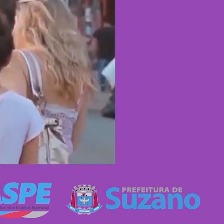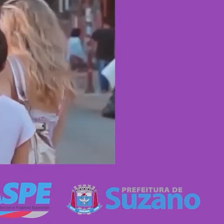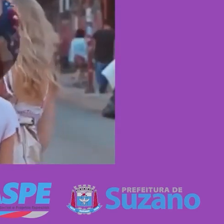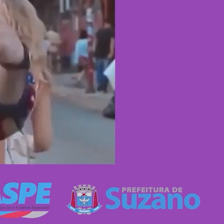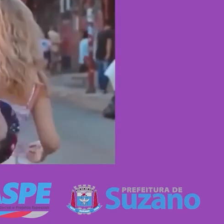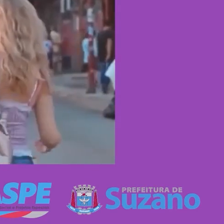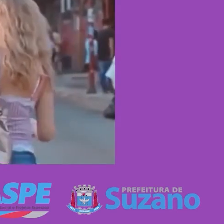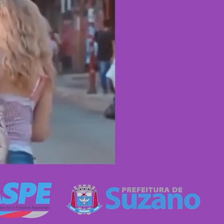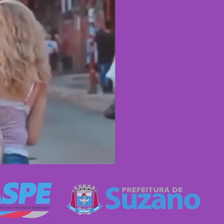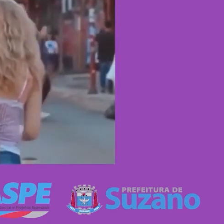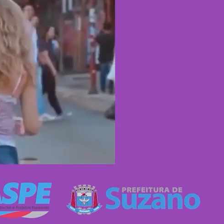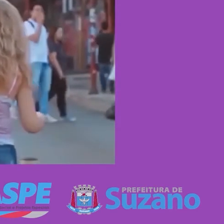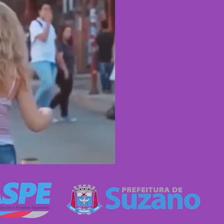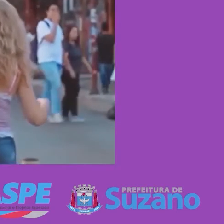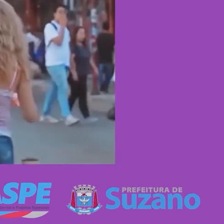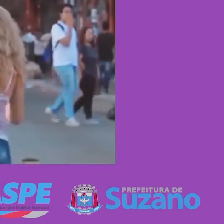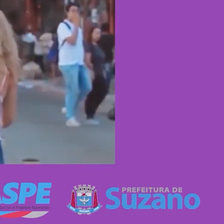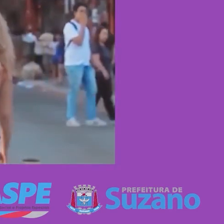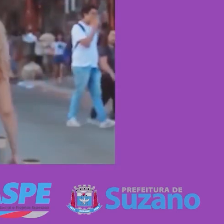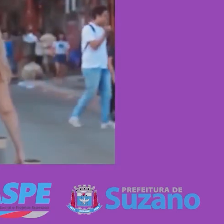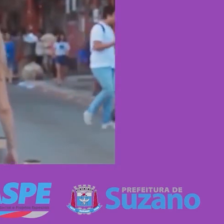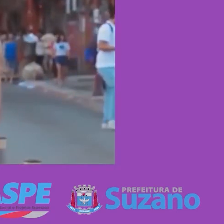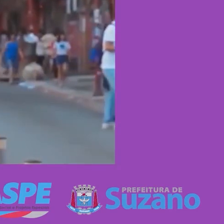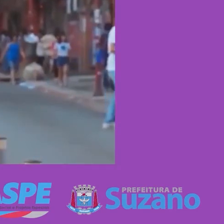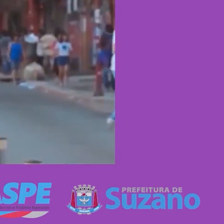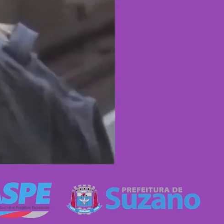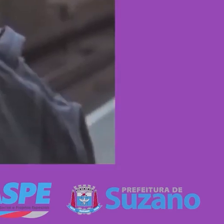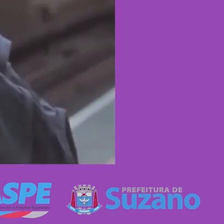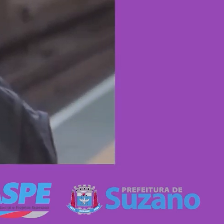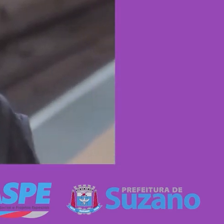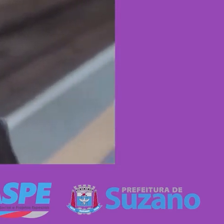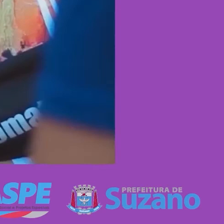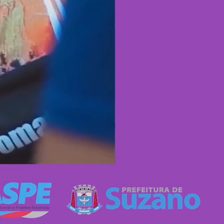Somos indivíduos, como você, como qualquer ser humano.